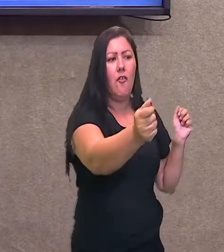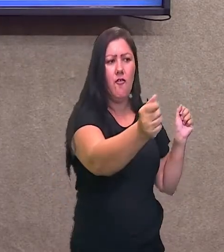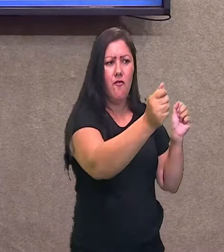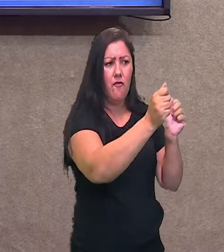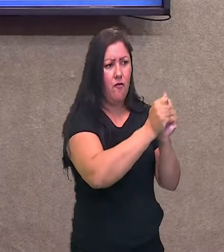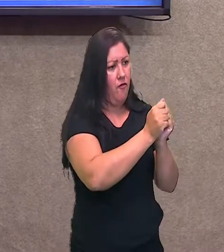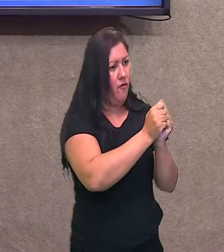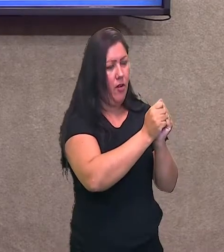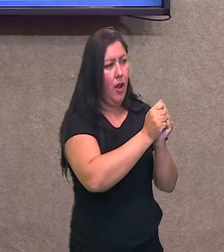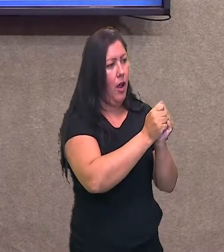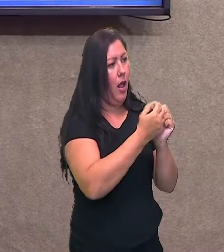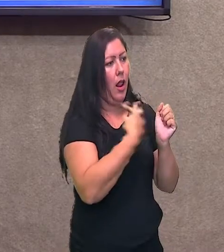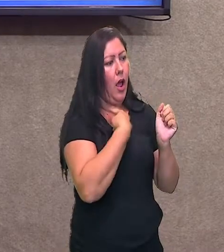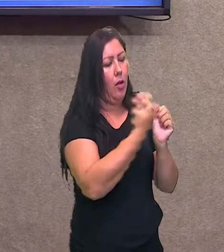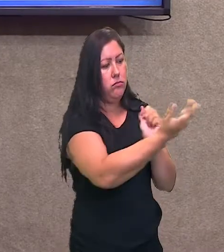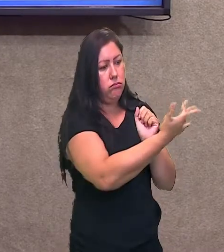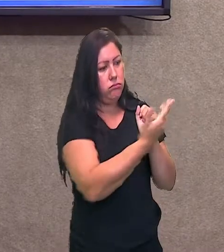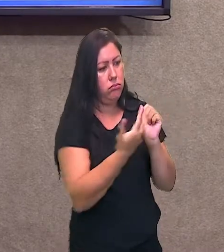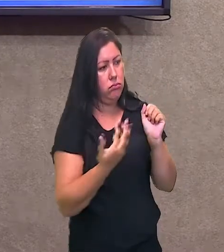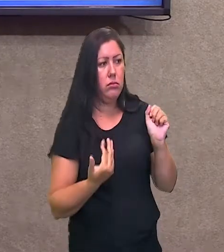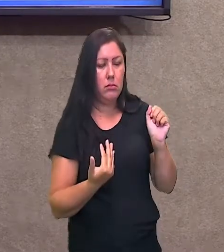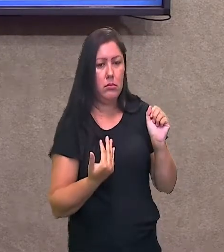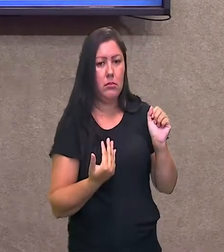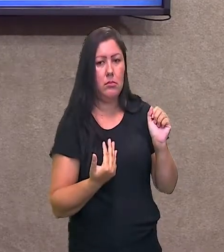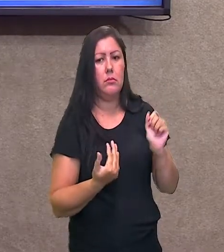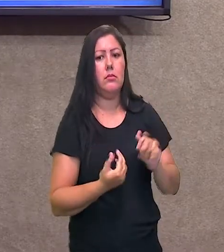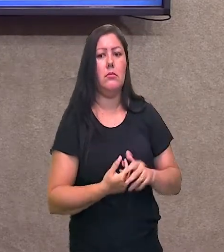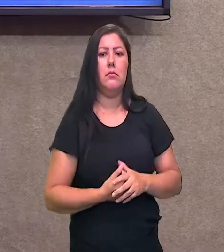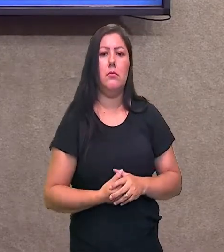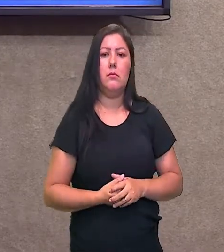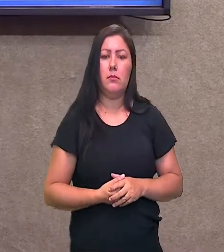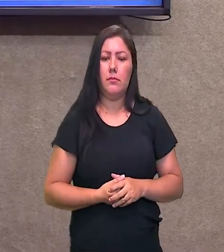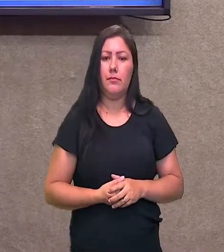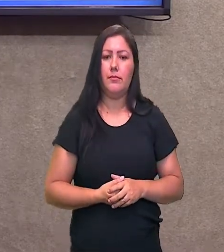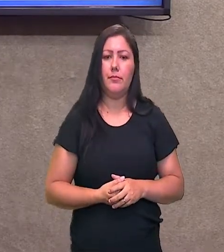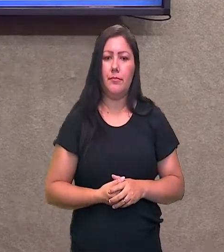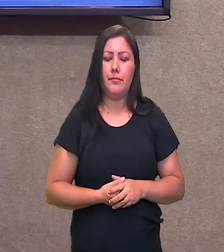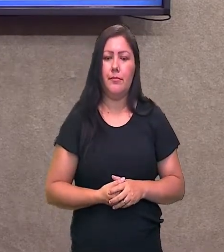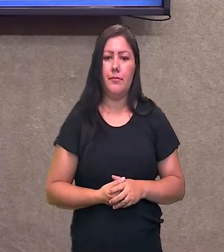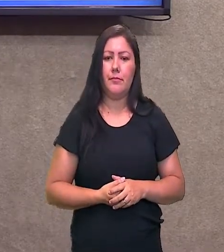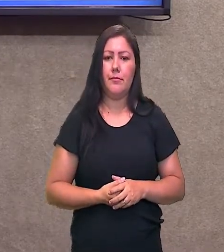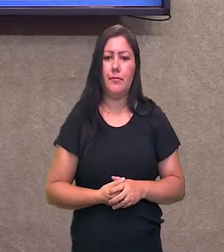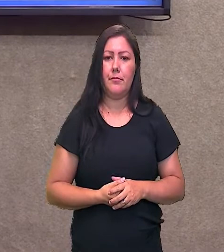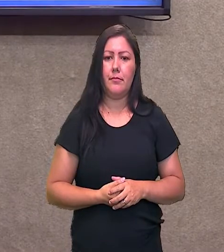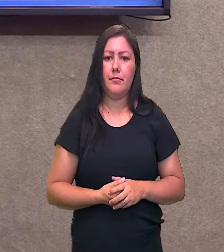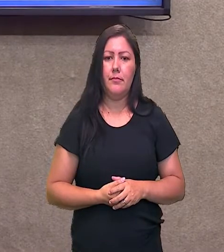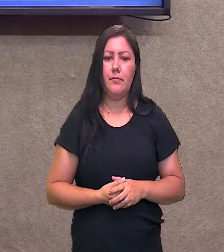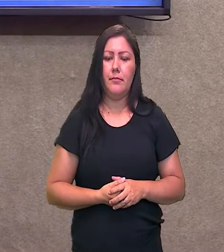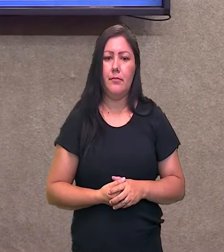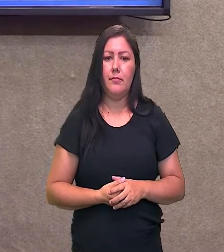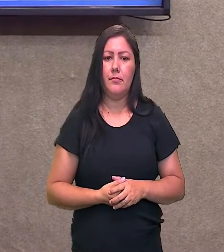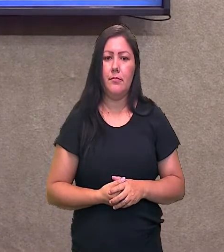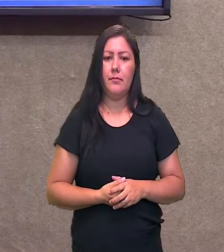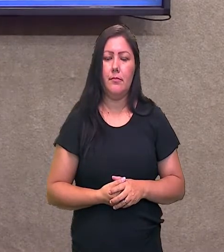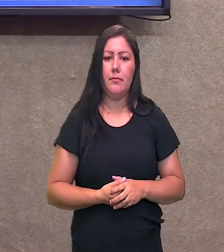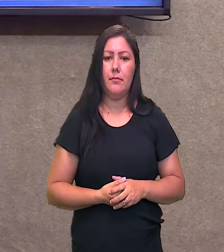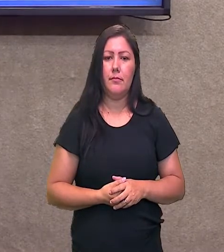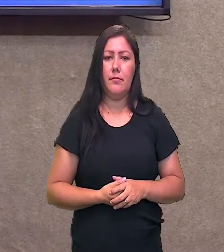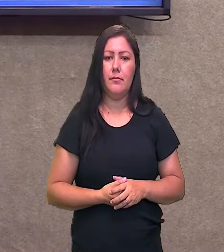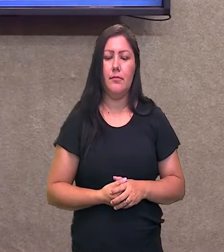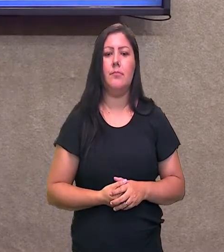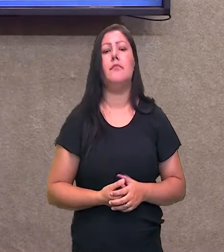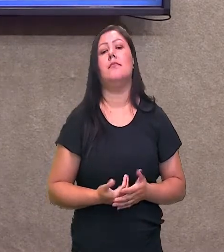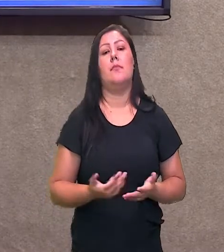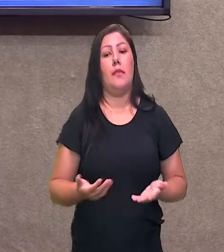entre os dois países, e lá é a fronteira do Brasil com outro país,